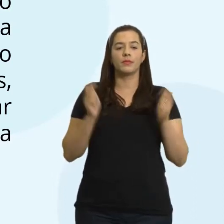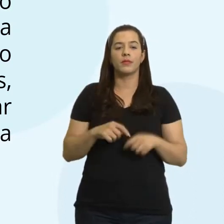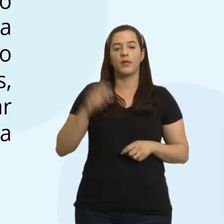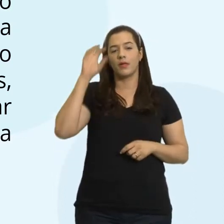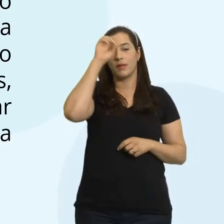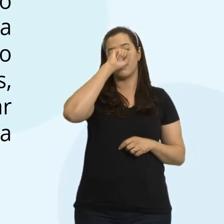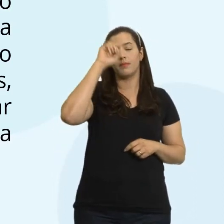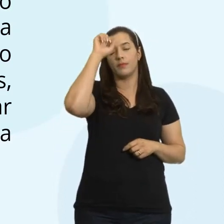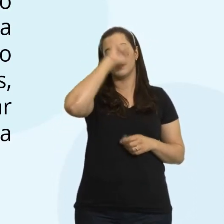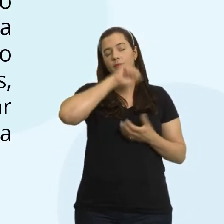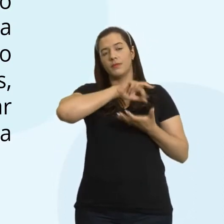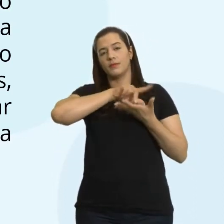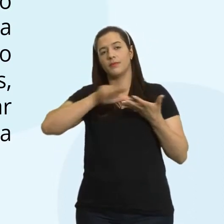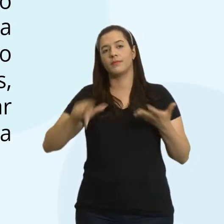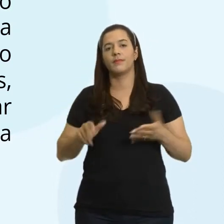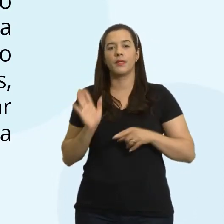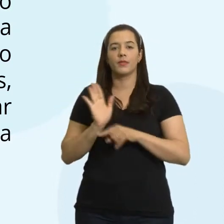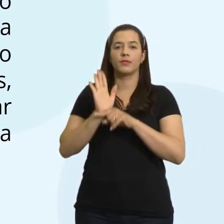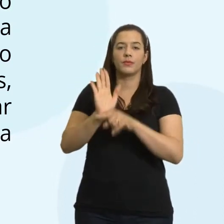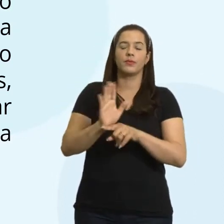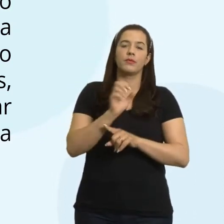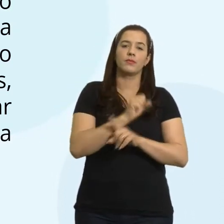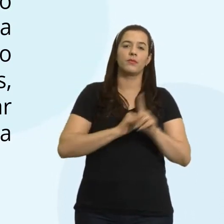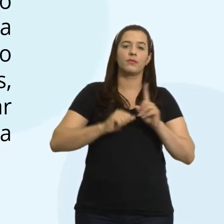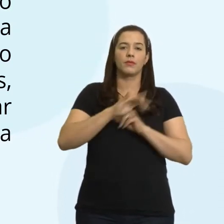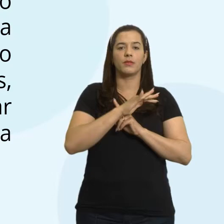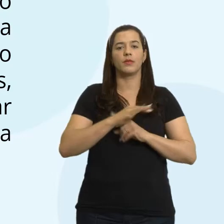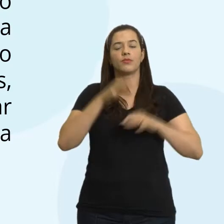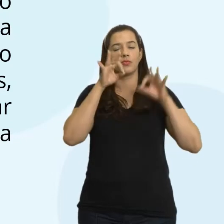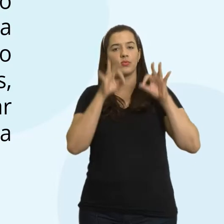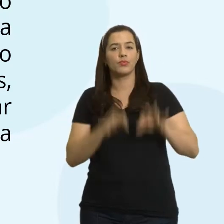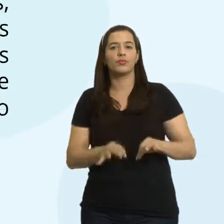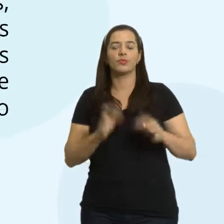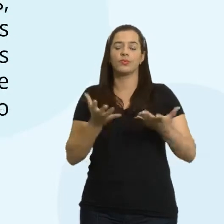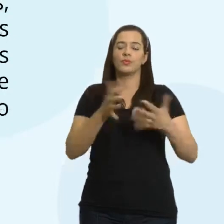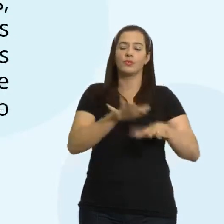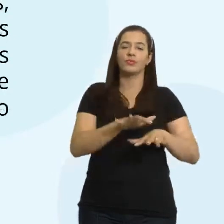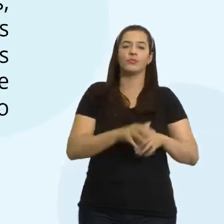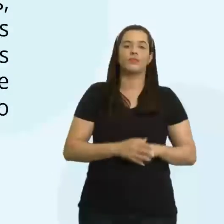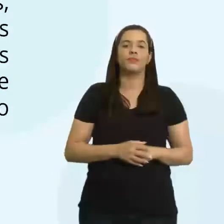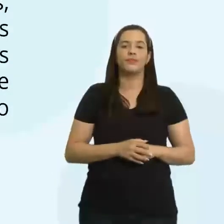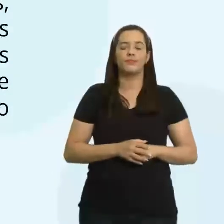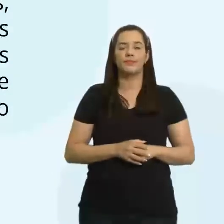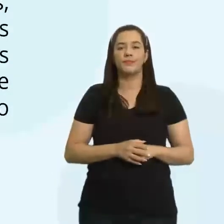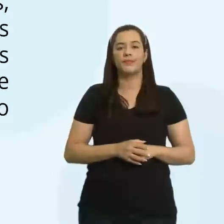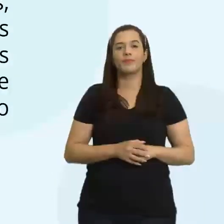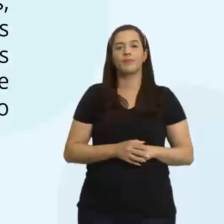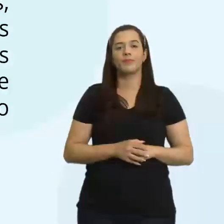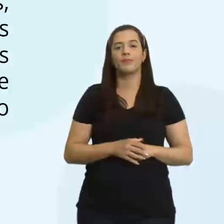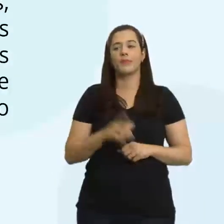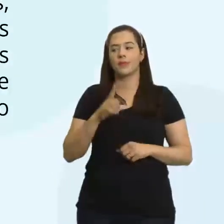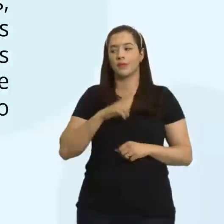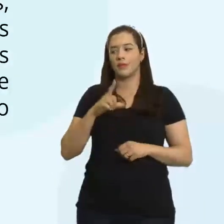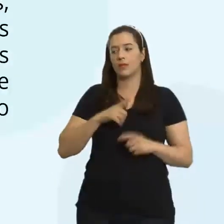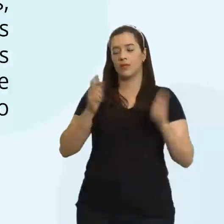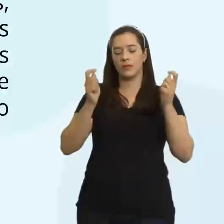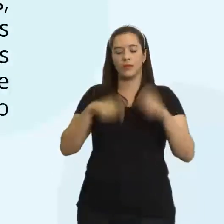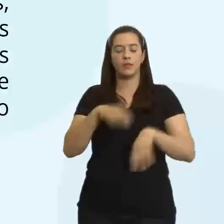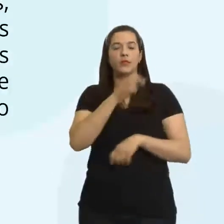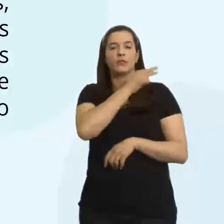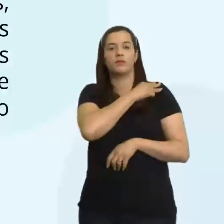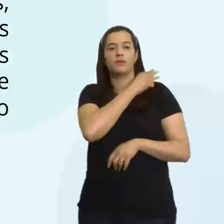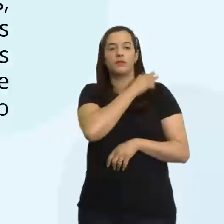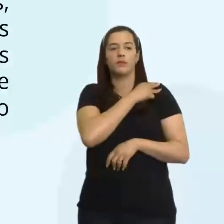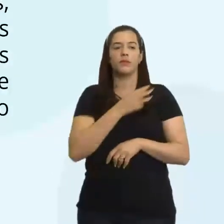para a construção de uma sociedade justa, democrática e inclusiva. Para a competência do ensino médio, nós